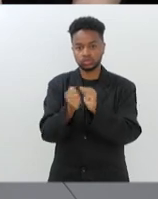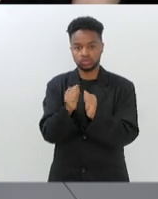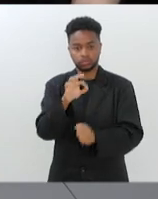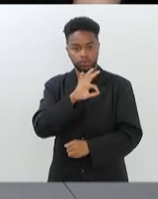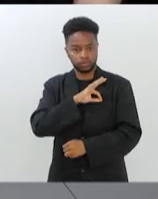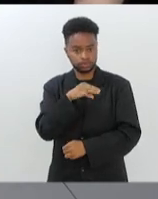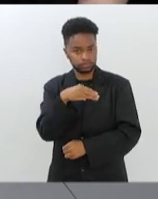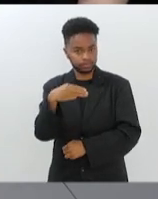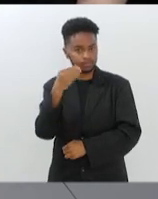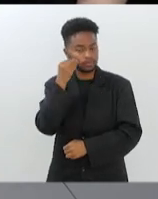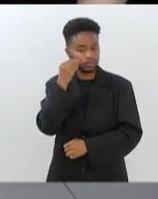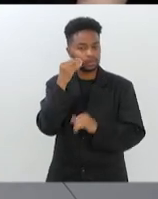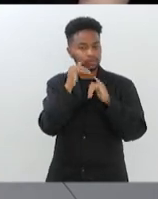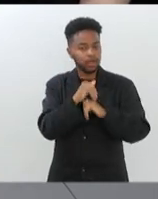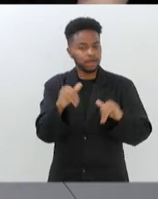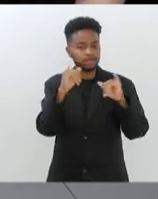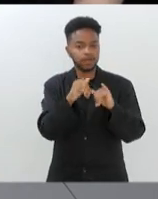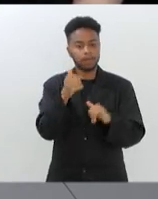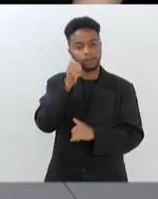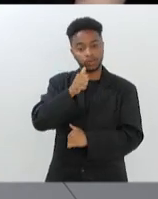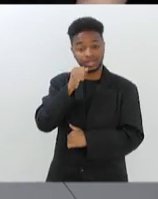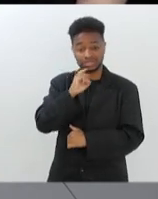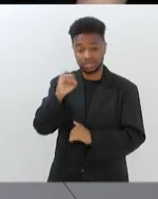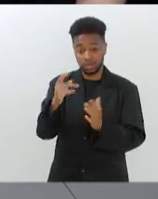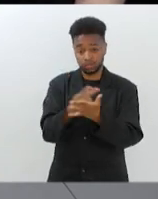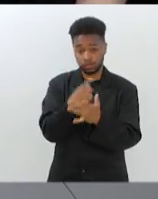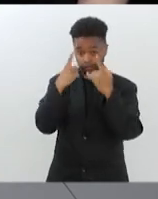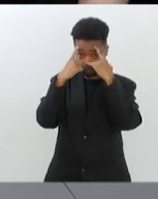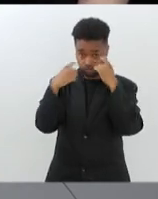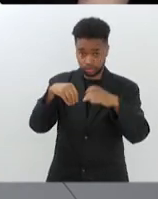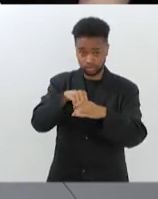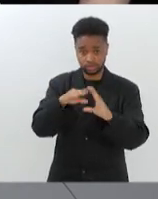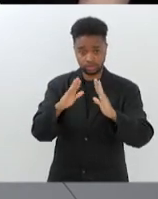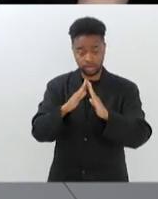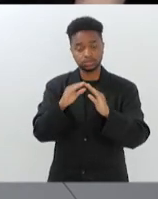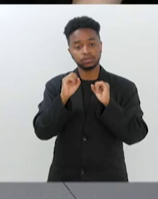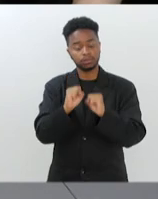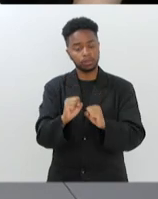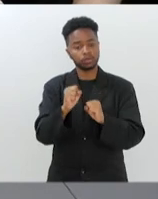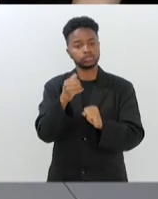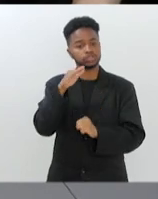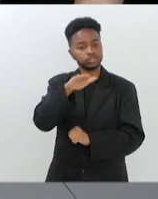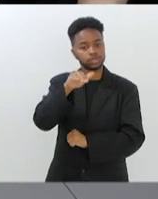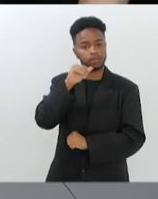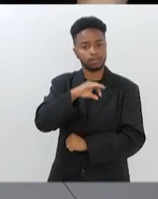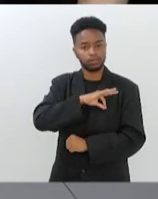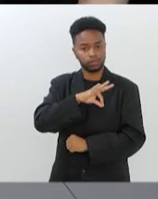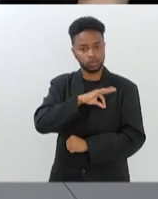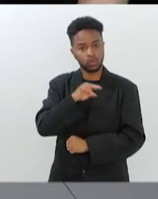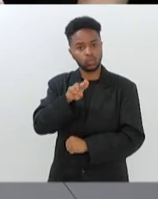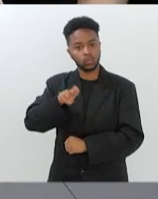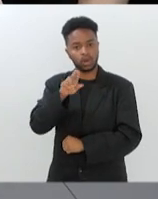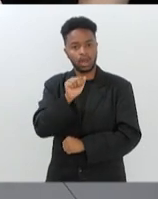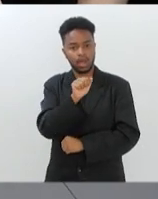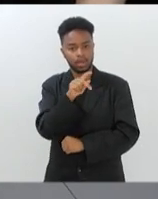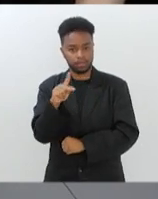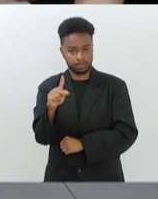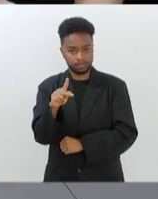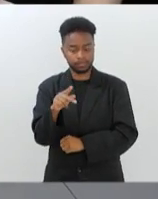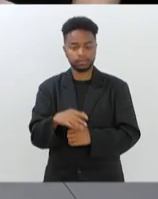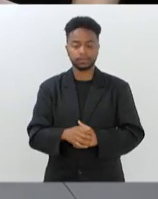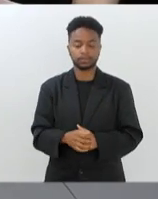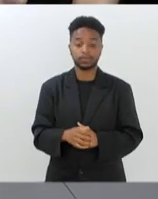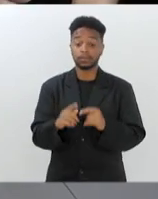militar para reforçar que as Mulheres vítimas de violência doméstica possam acionar as forças policiais por meio desse aplicativo nós